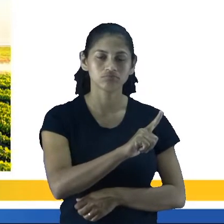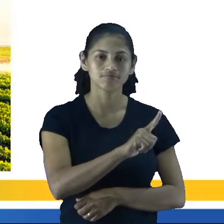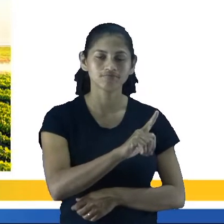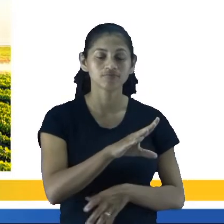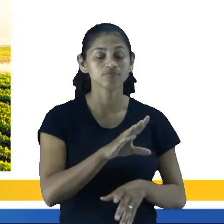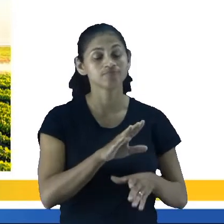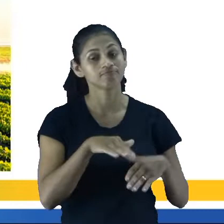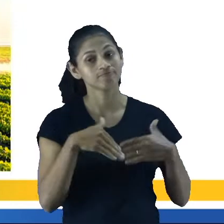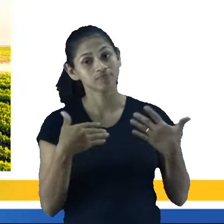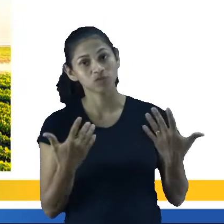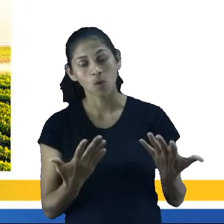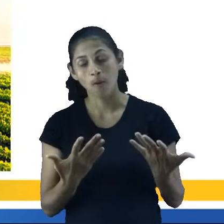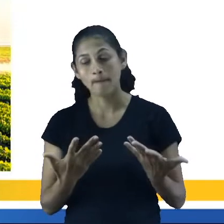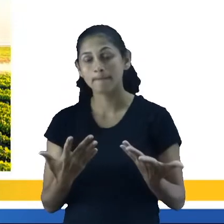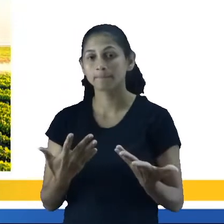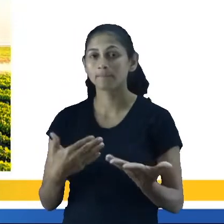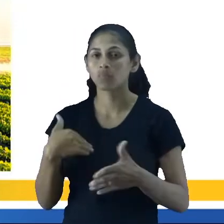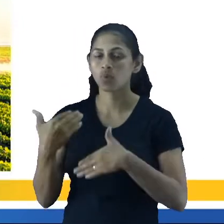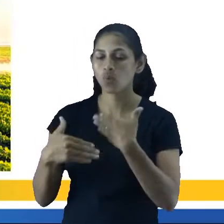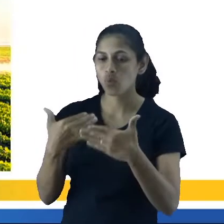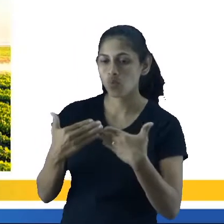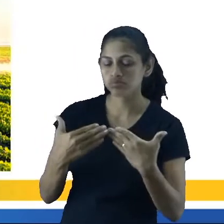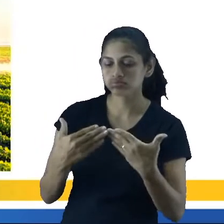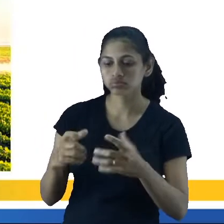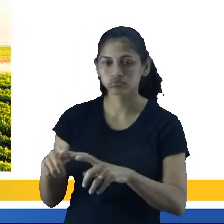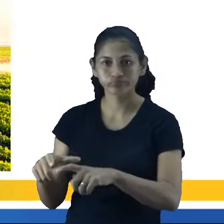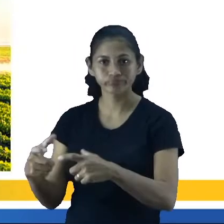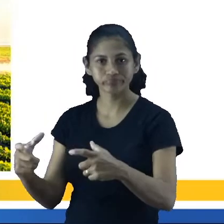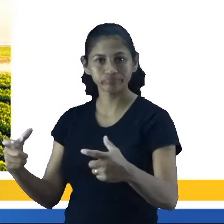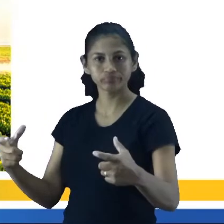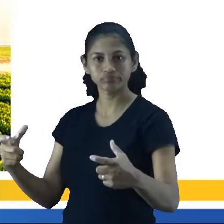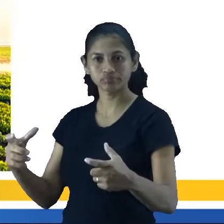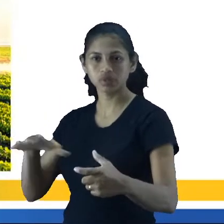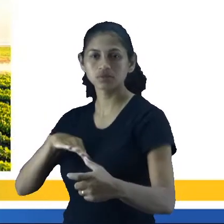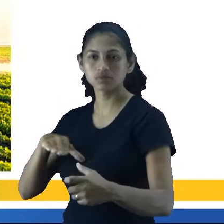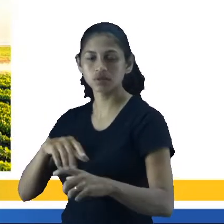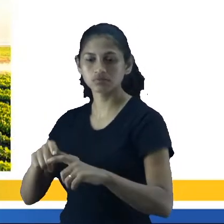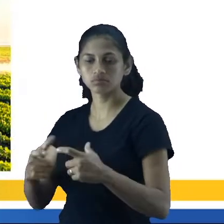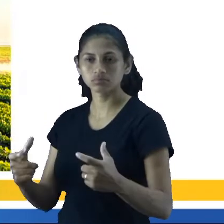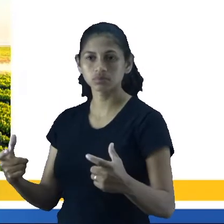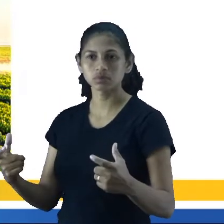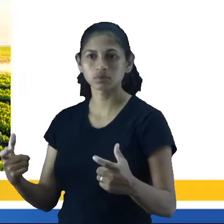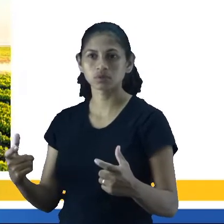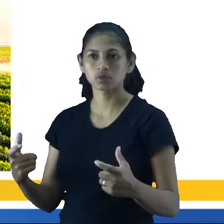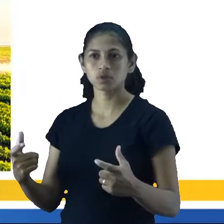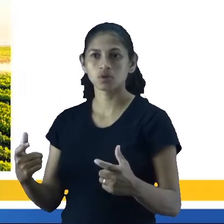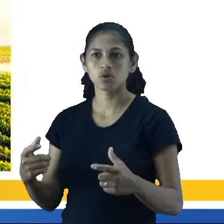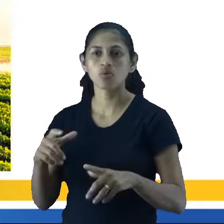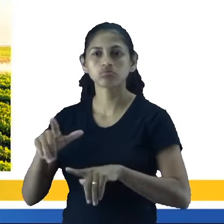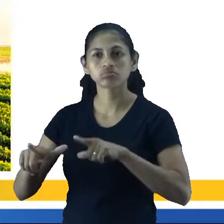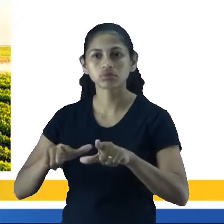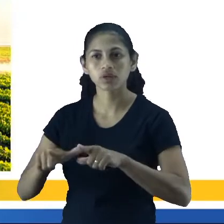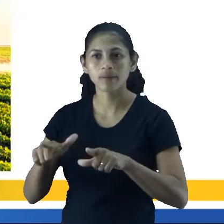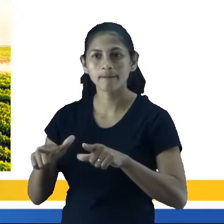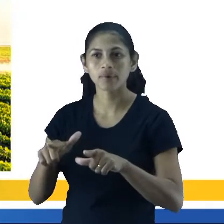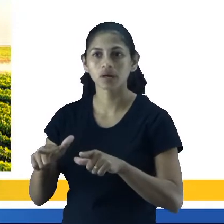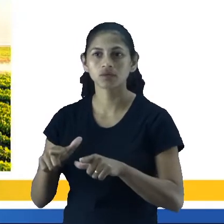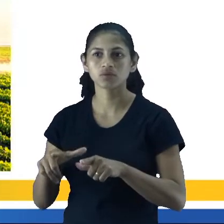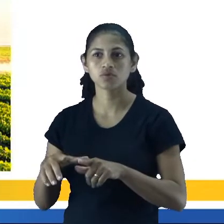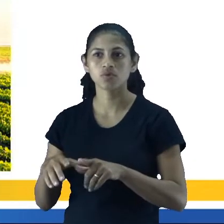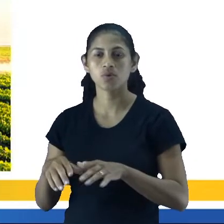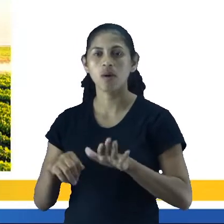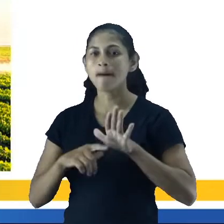maior parte dos empregos é oferecido pela indústria, pelo comércio e pelas áreas de prestação de serviços, que